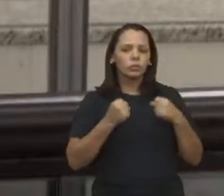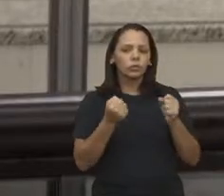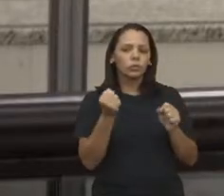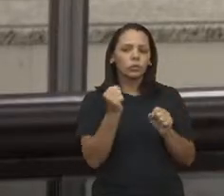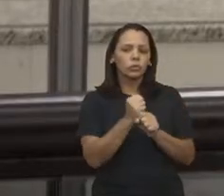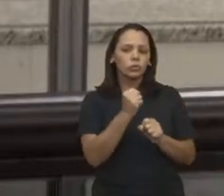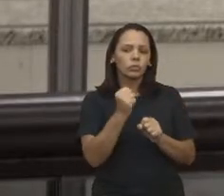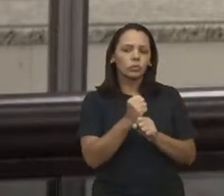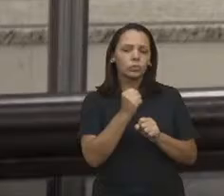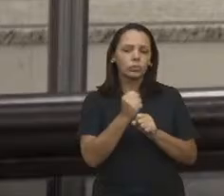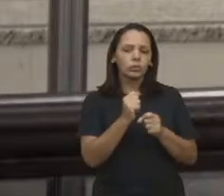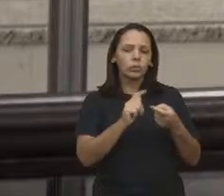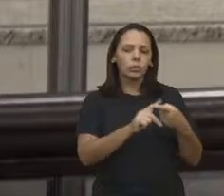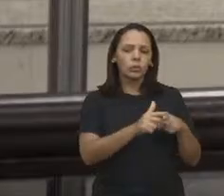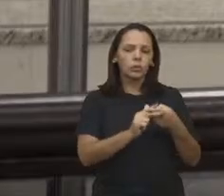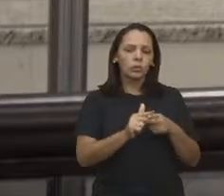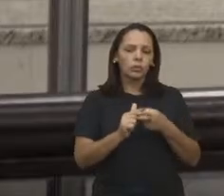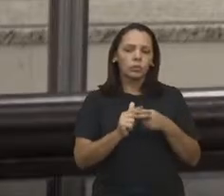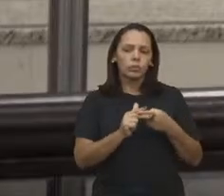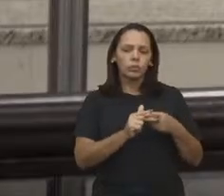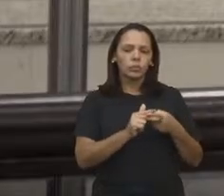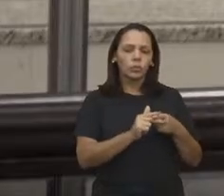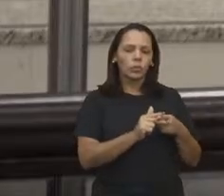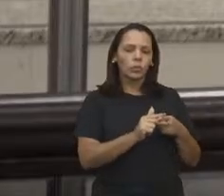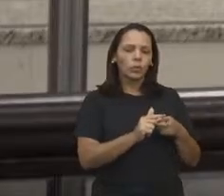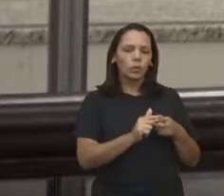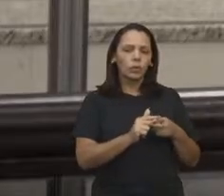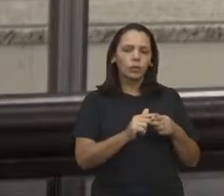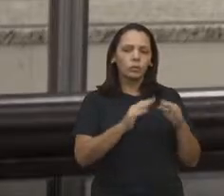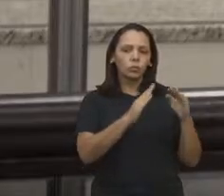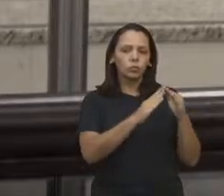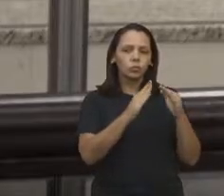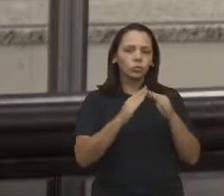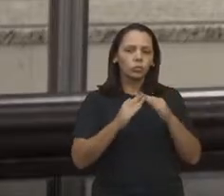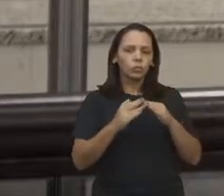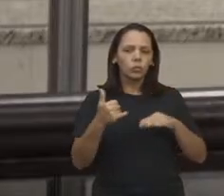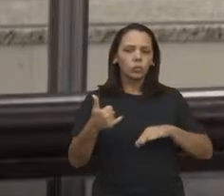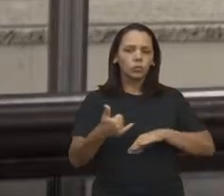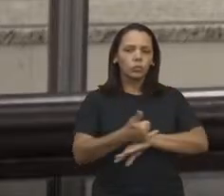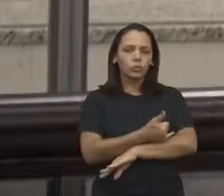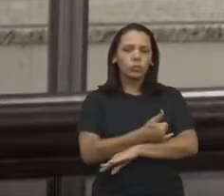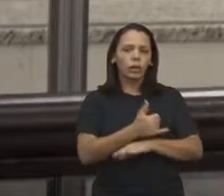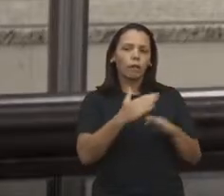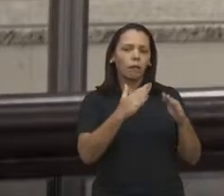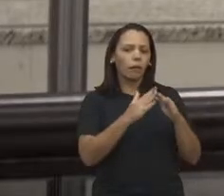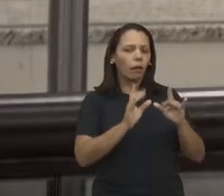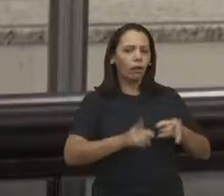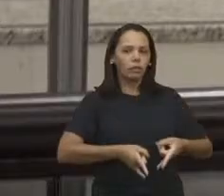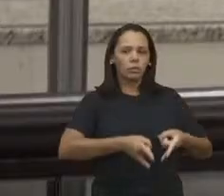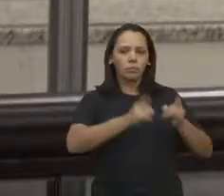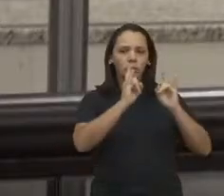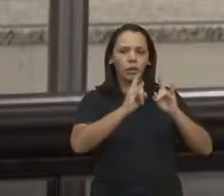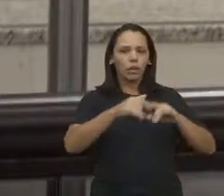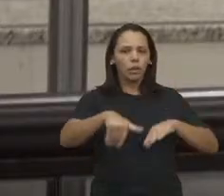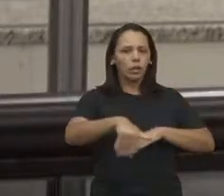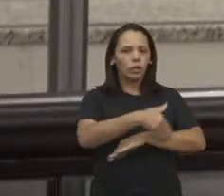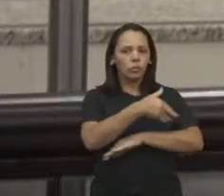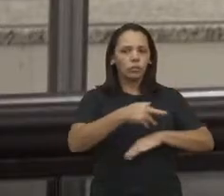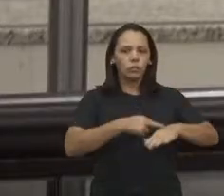construção, reforma, manutenção de edificações e infraestrutura como casas, prédios, estradas e